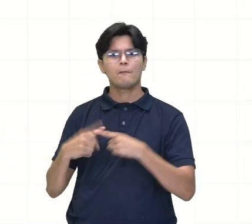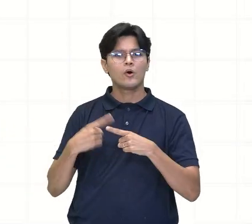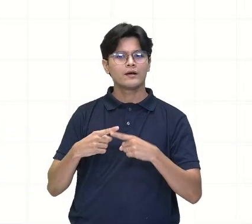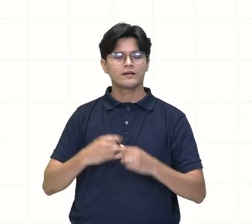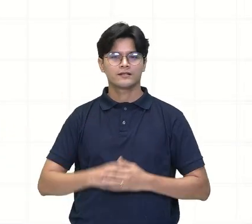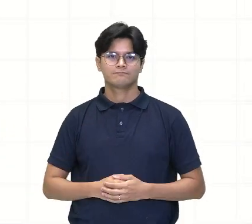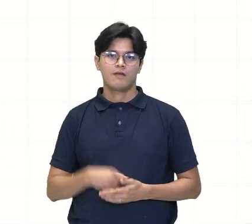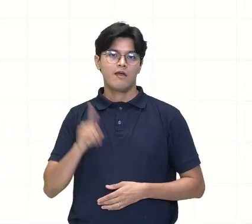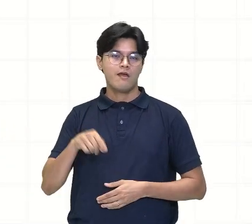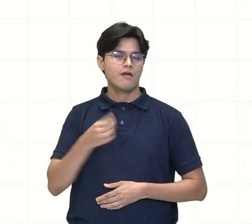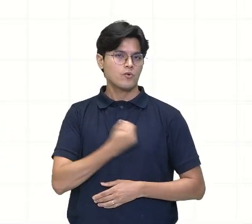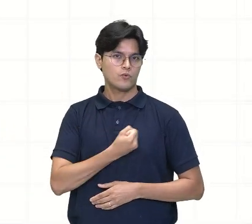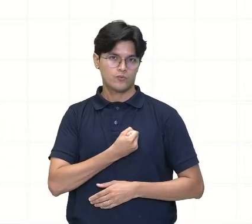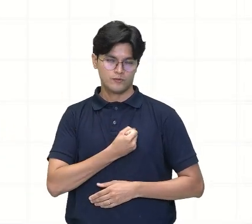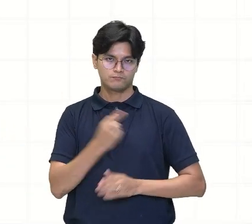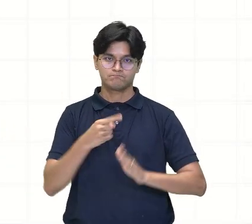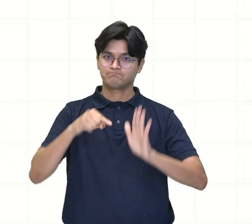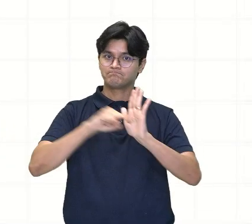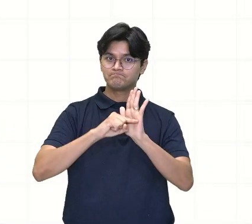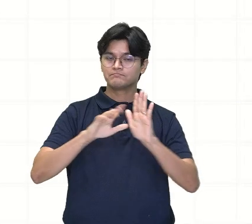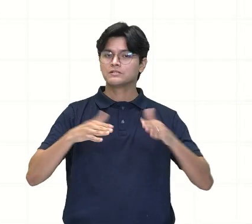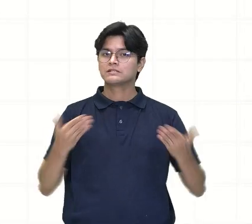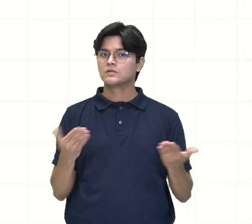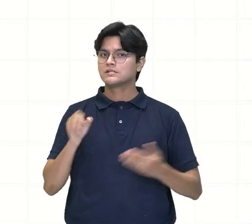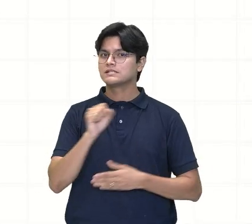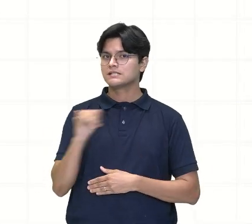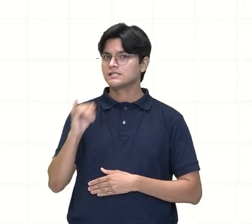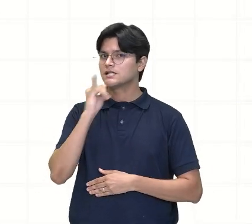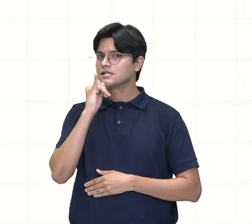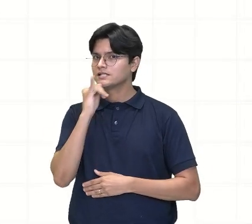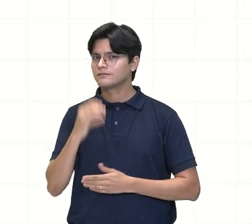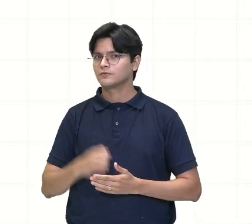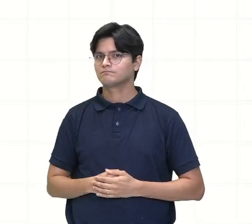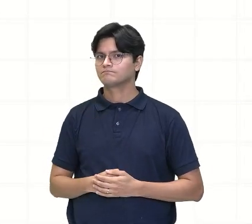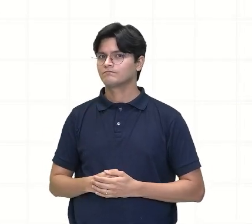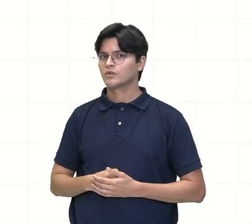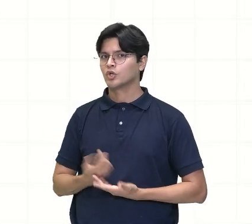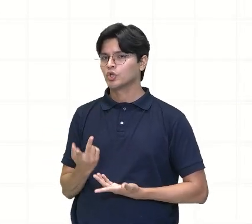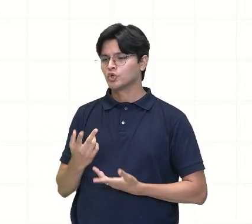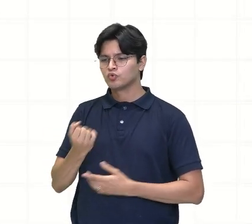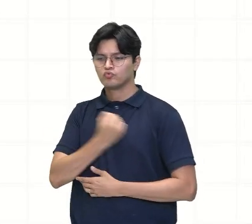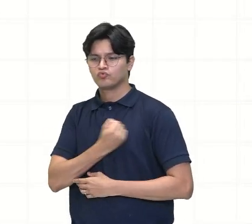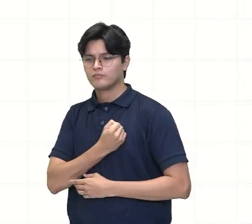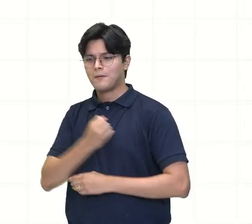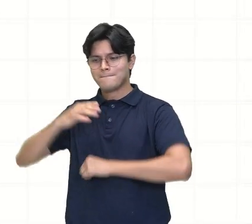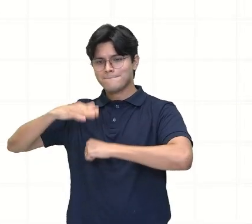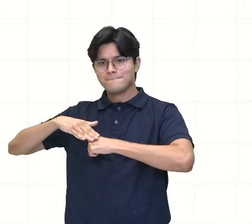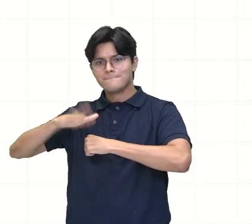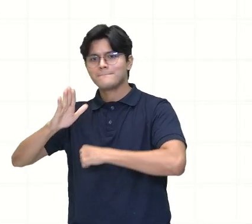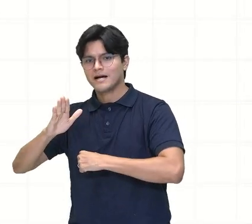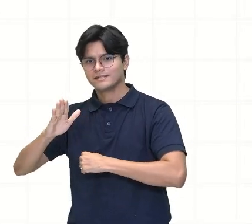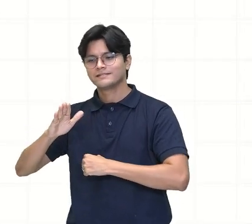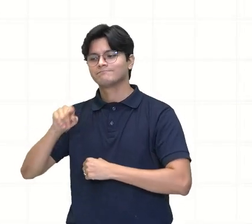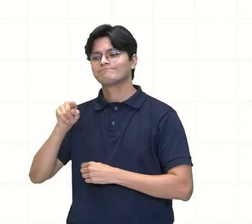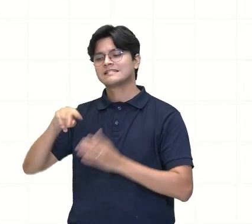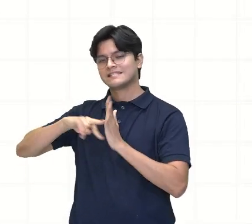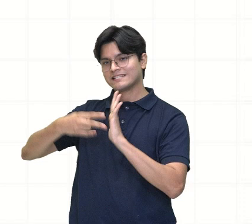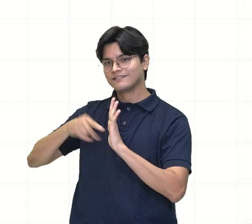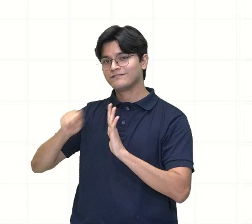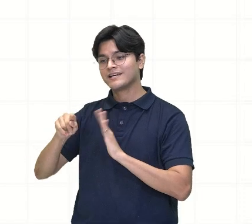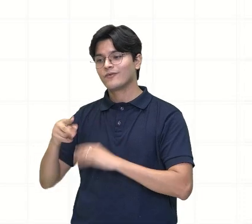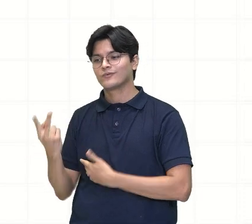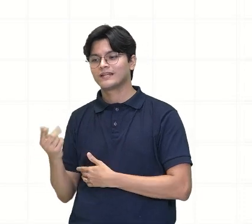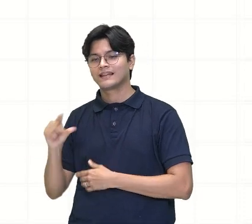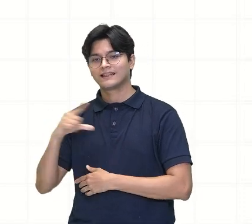números negativos, né? Então, quanto maior for esse valor aqui, menor ele é, porque o sinal da frente